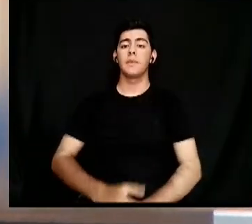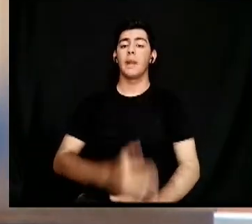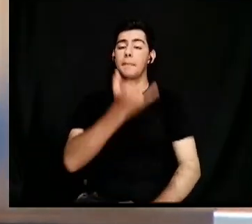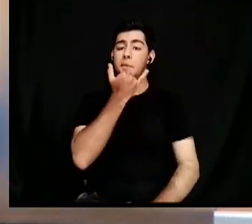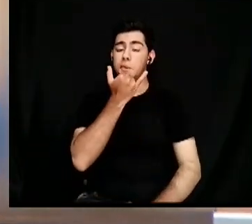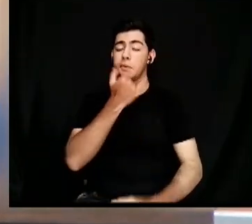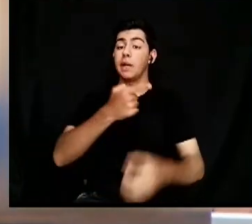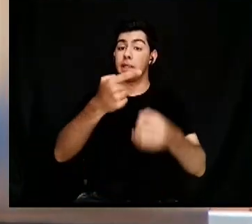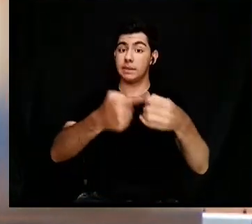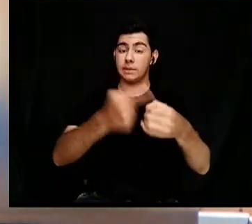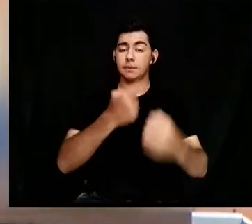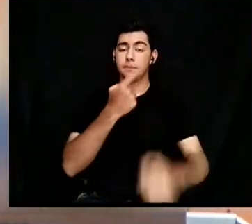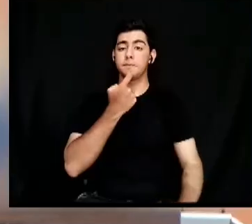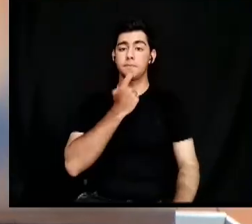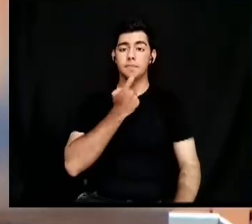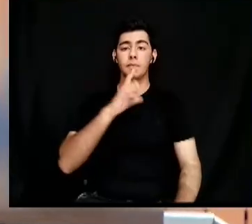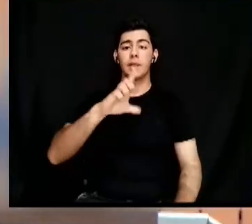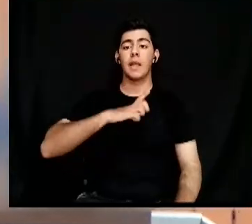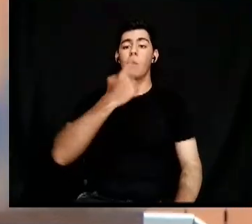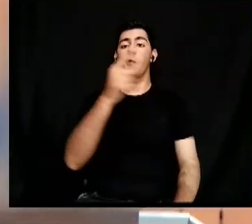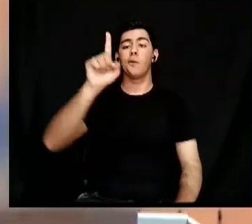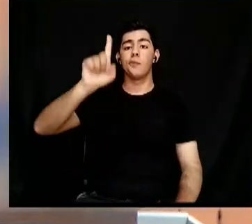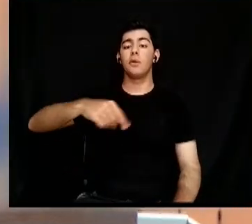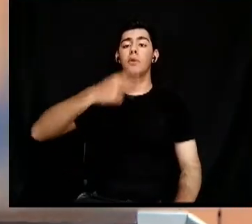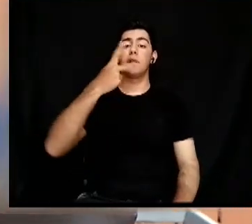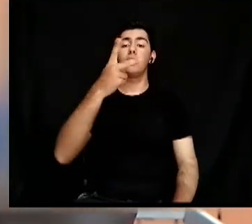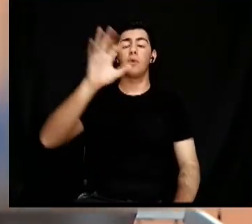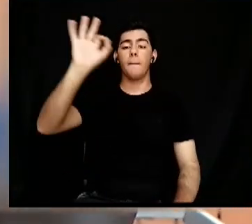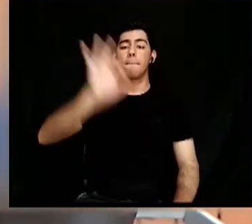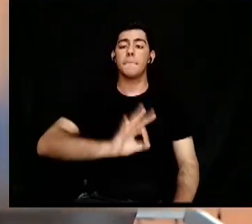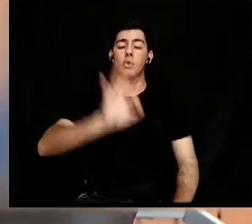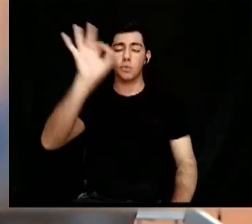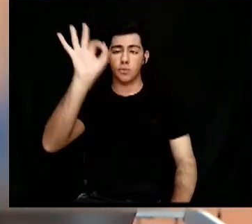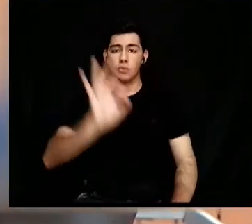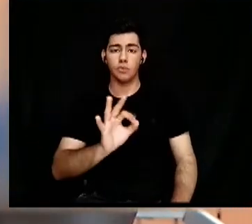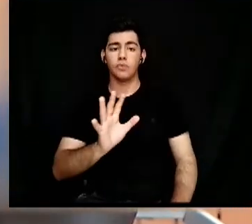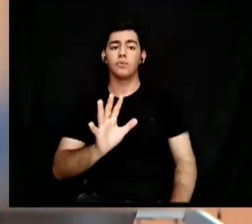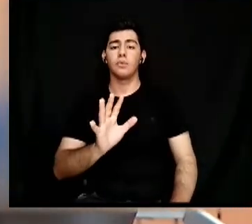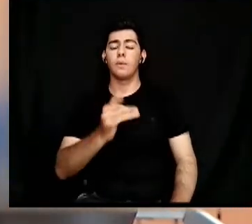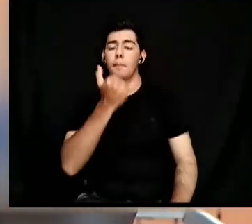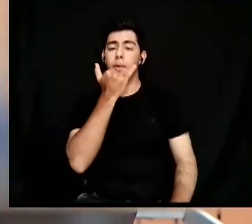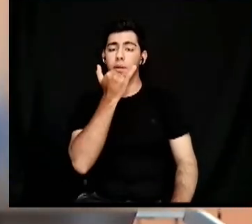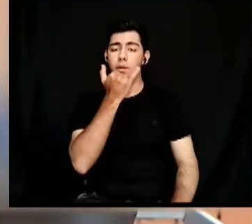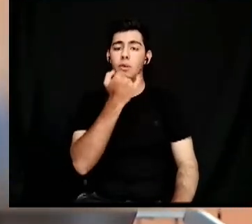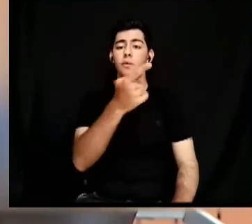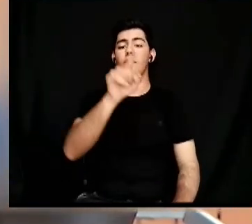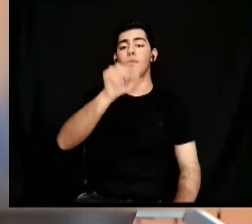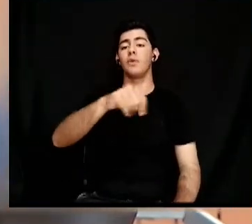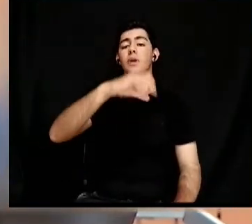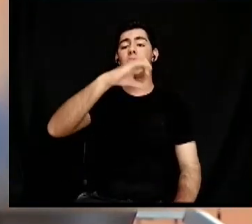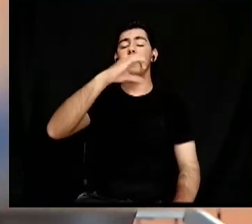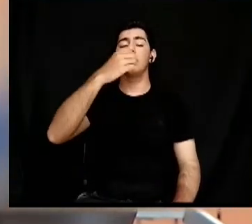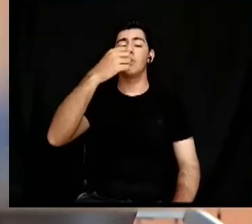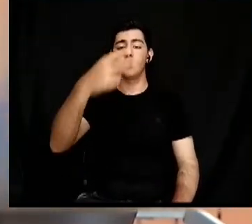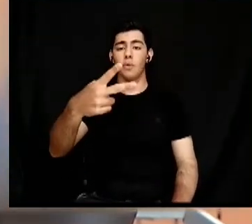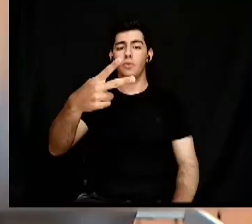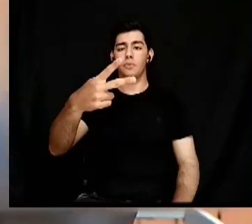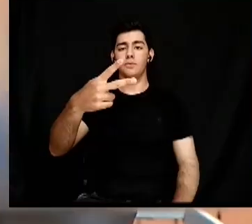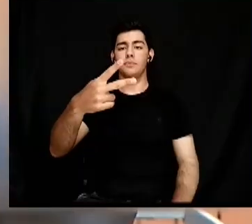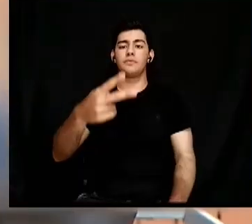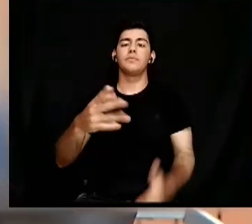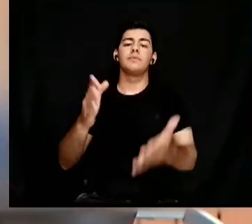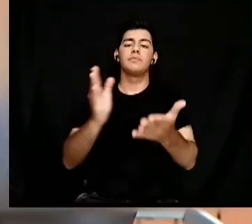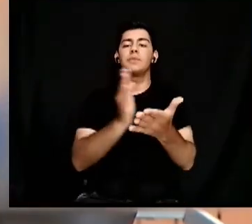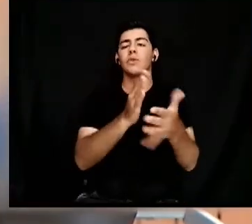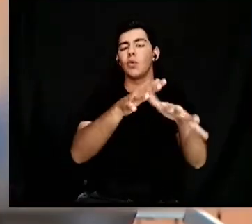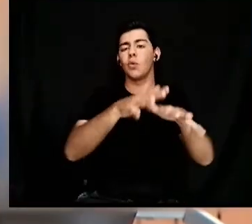tem 1,2 leitos SUS para cada 1.000 habitantes. Se a gente for considerar a média recomendada pela OMS, que é de 3 a